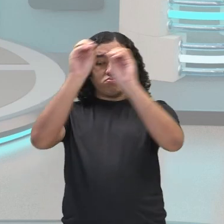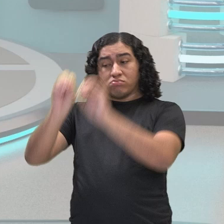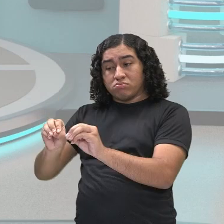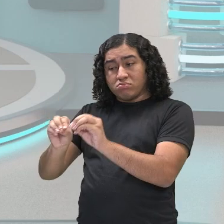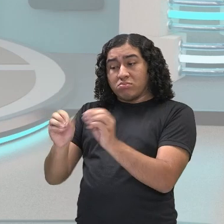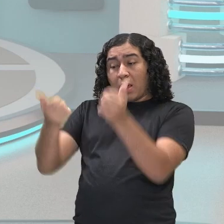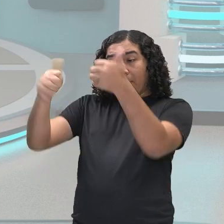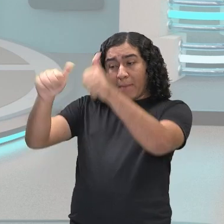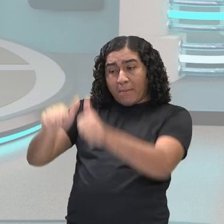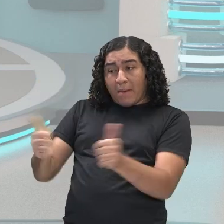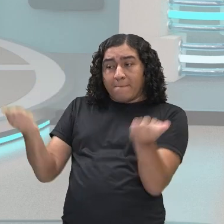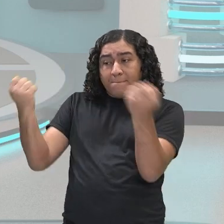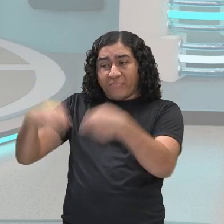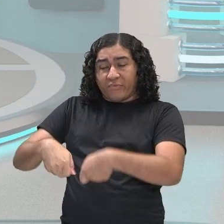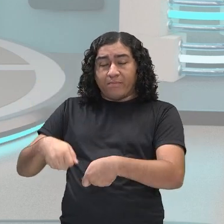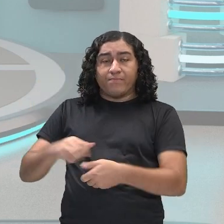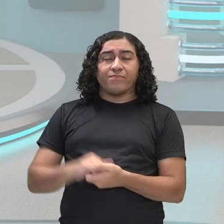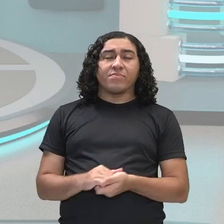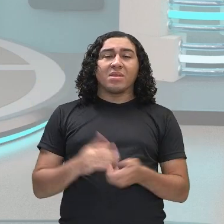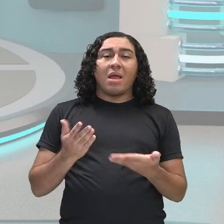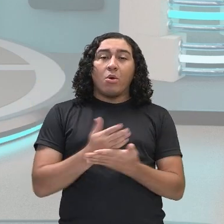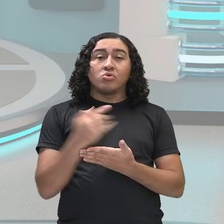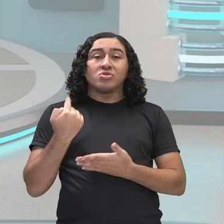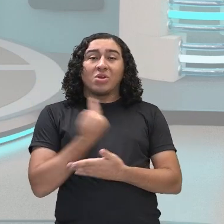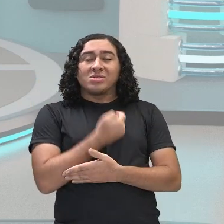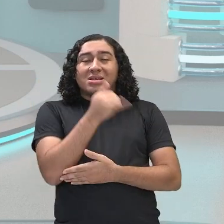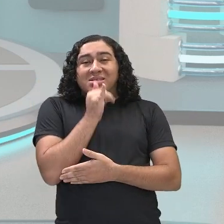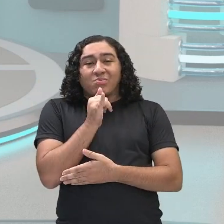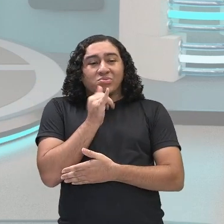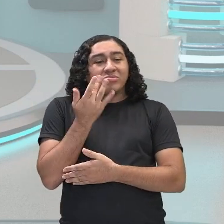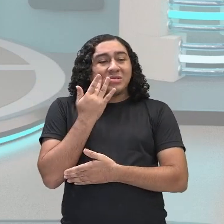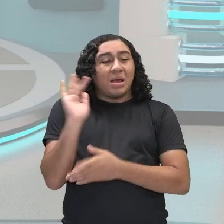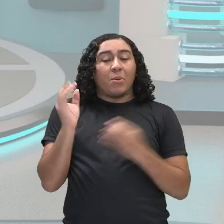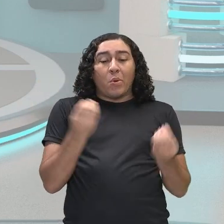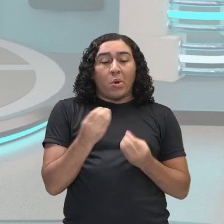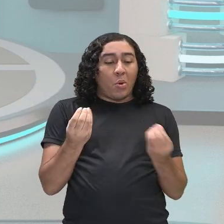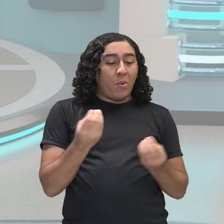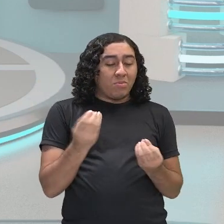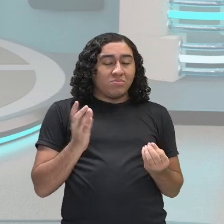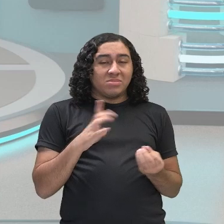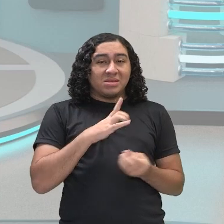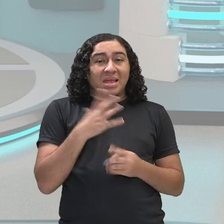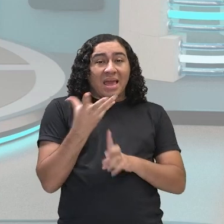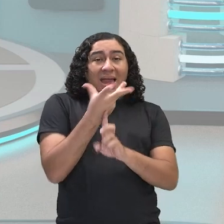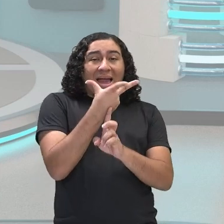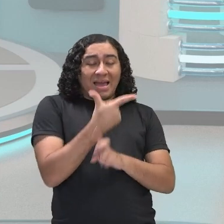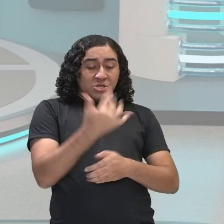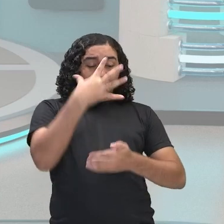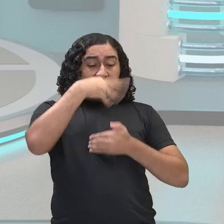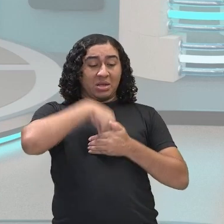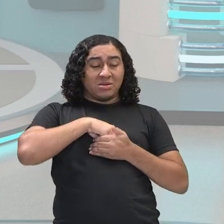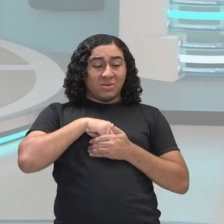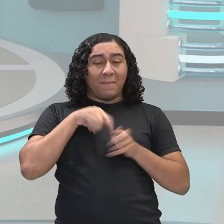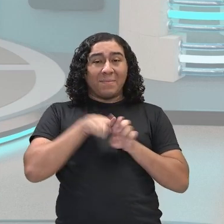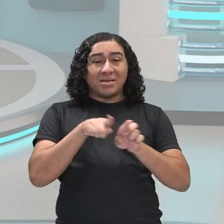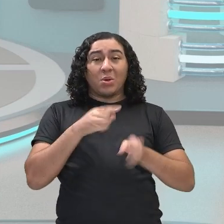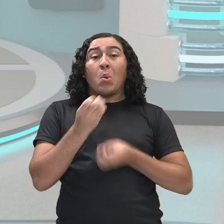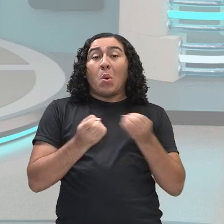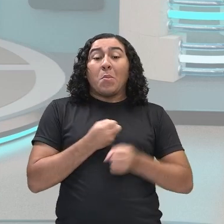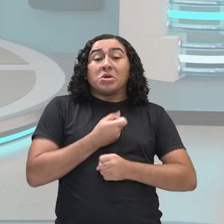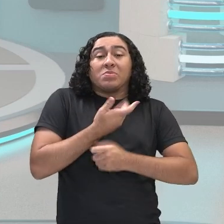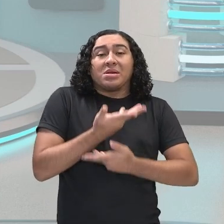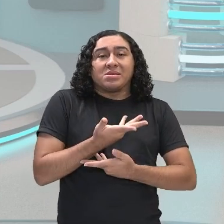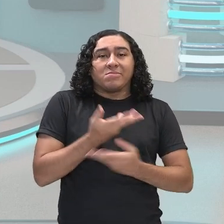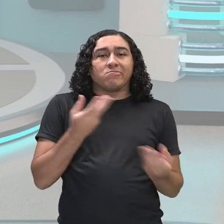não sabemos como verbalizar, não sabemos como expressar aquilo que sentimos, o que